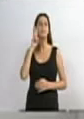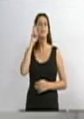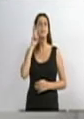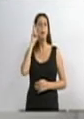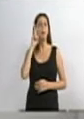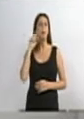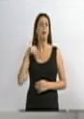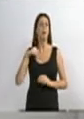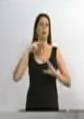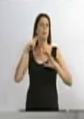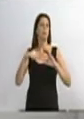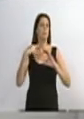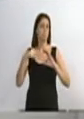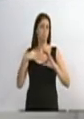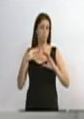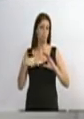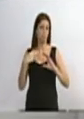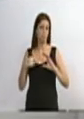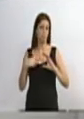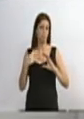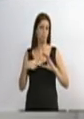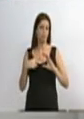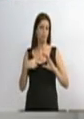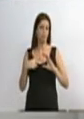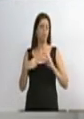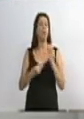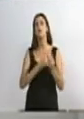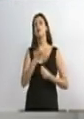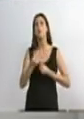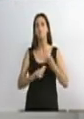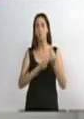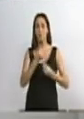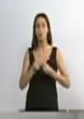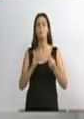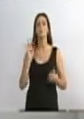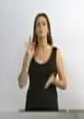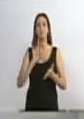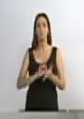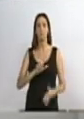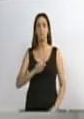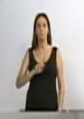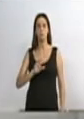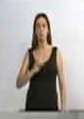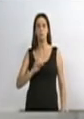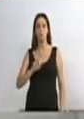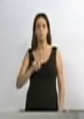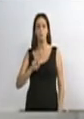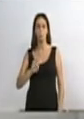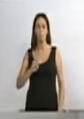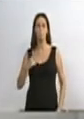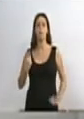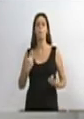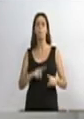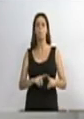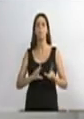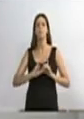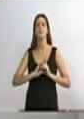na história dessa casa, o golpe contra a democracia que se inicia nesse país.